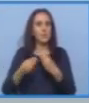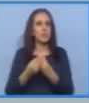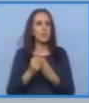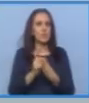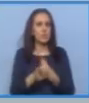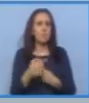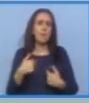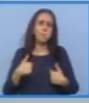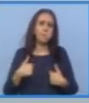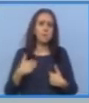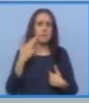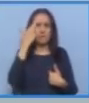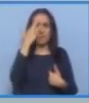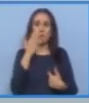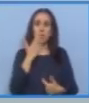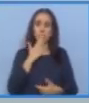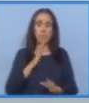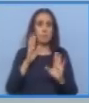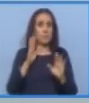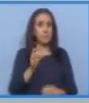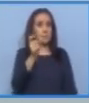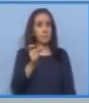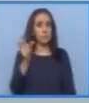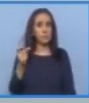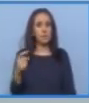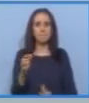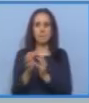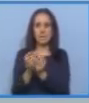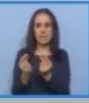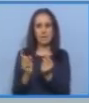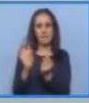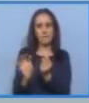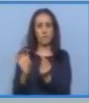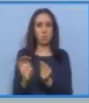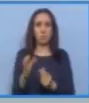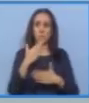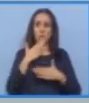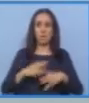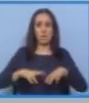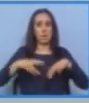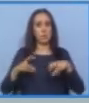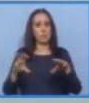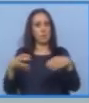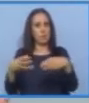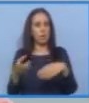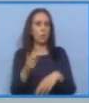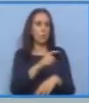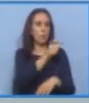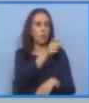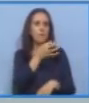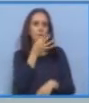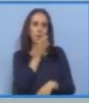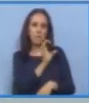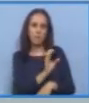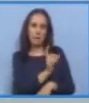Não é? Sabendo que, provavelmente, olha, ainda bem que há pessoas que rezam de uma determinada forma, trazem alguma riqueza à comunidade, outras que falam de uma